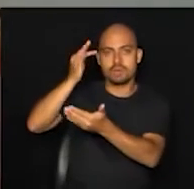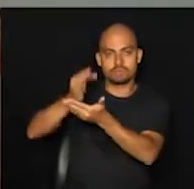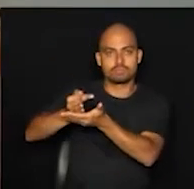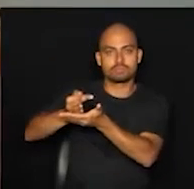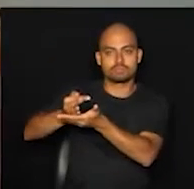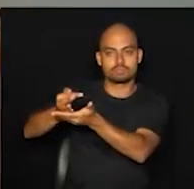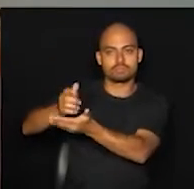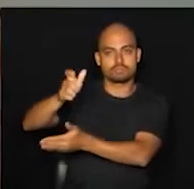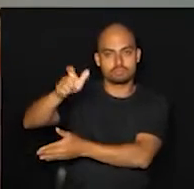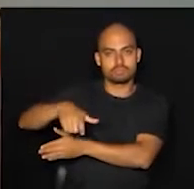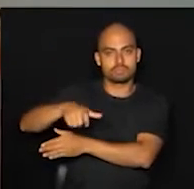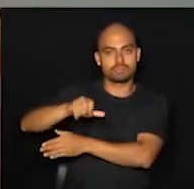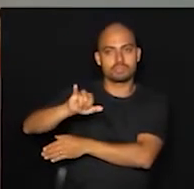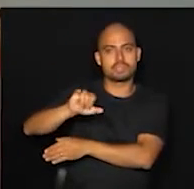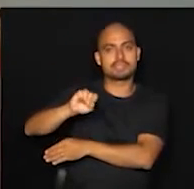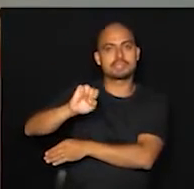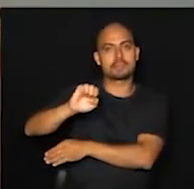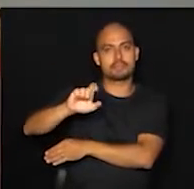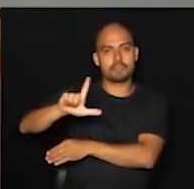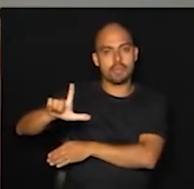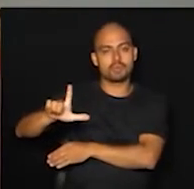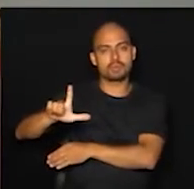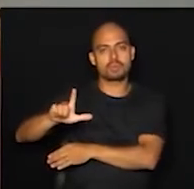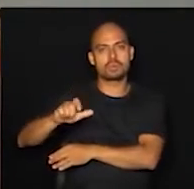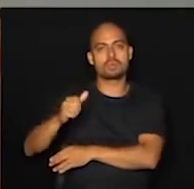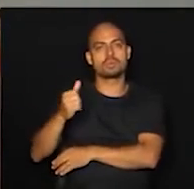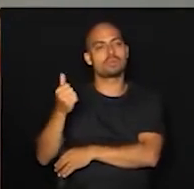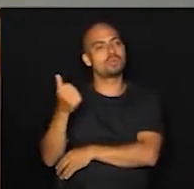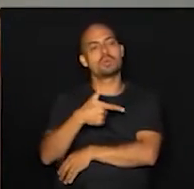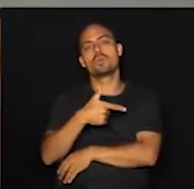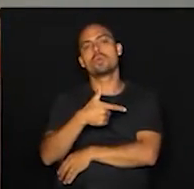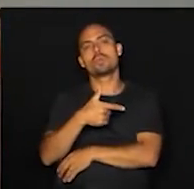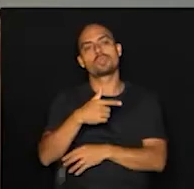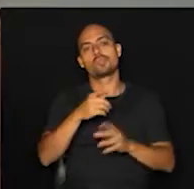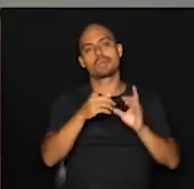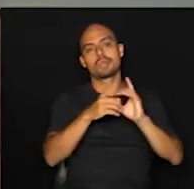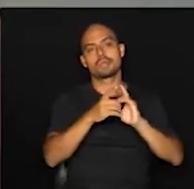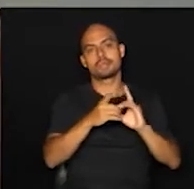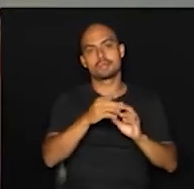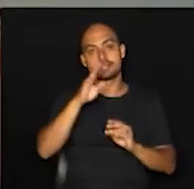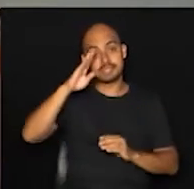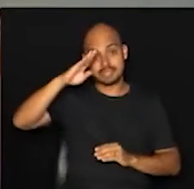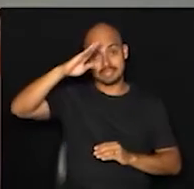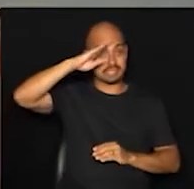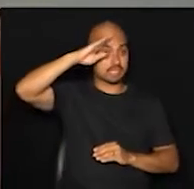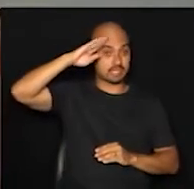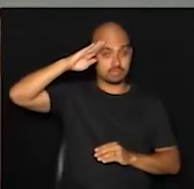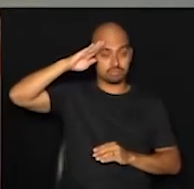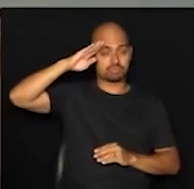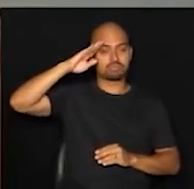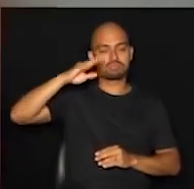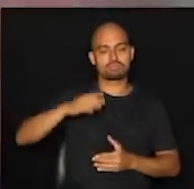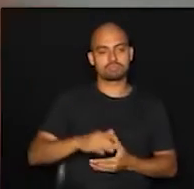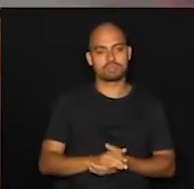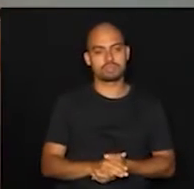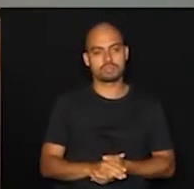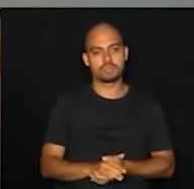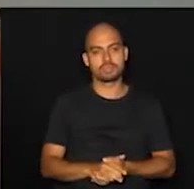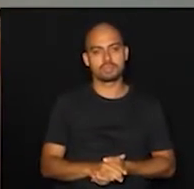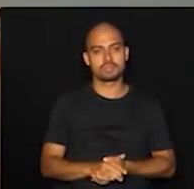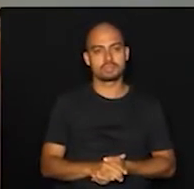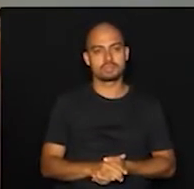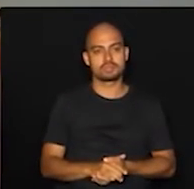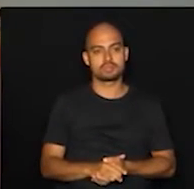dinastia imperial, do que a República, que foi uma invenção de um pingo de cadetes do Exército lá no Rio de Janeiro, né? Não tinha